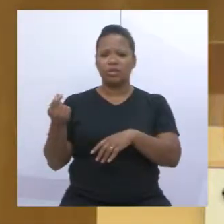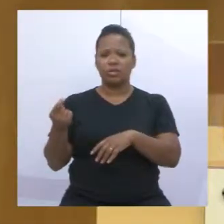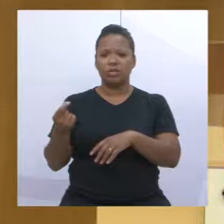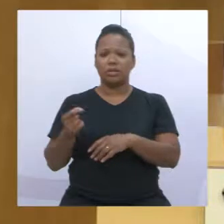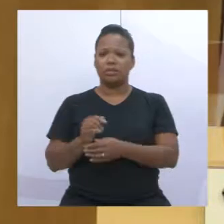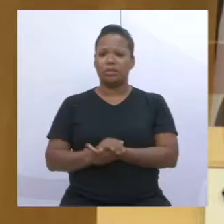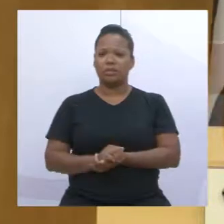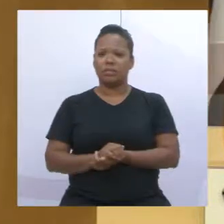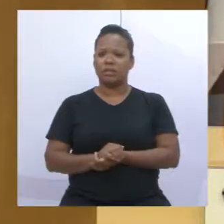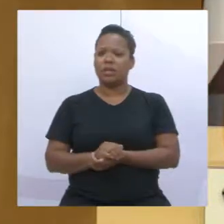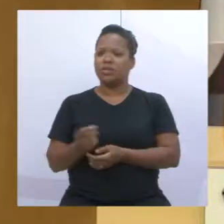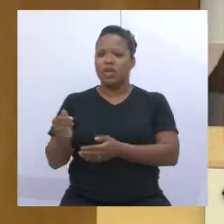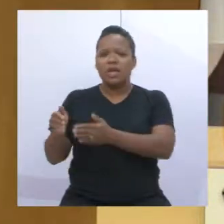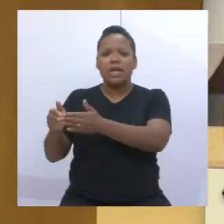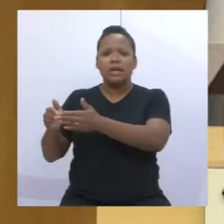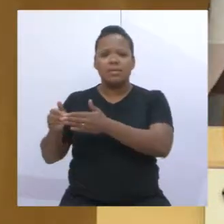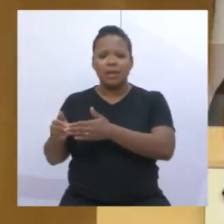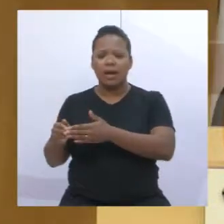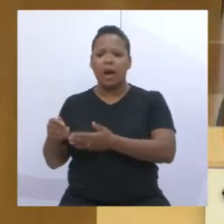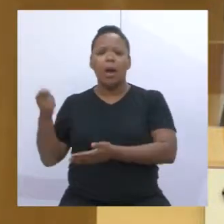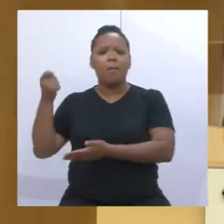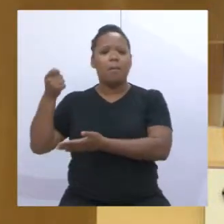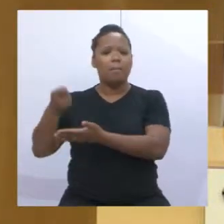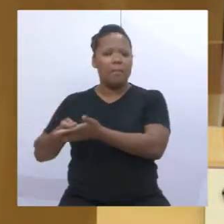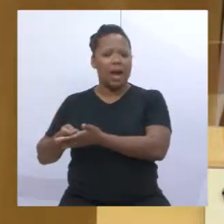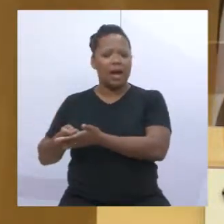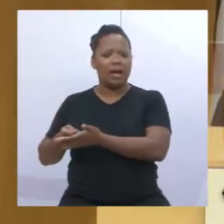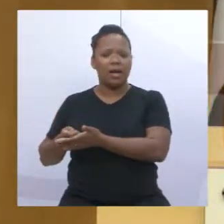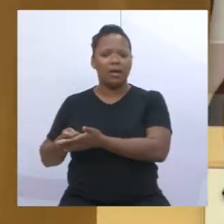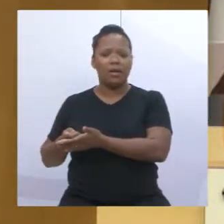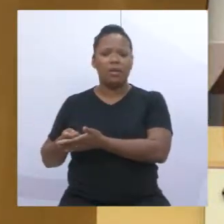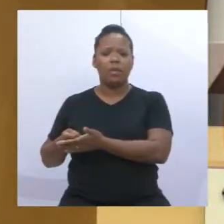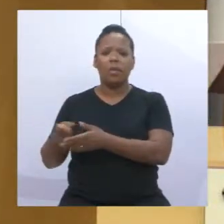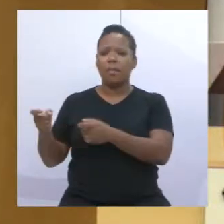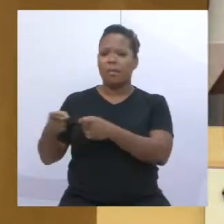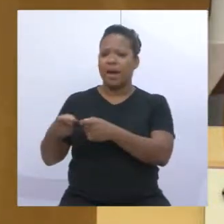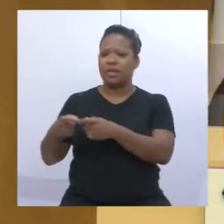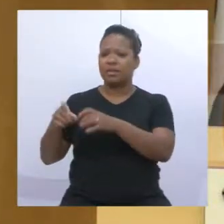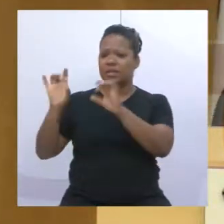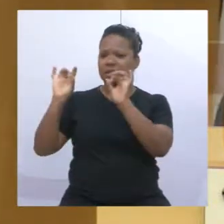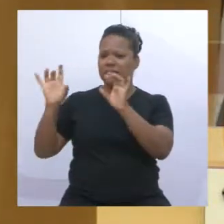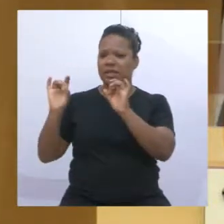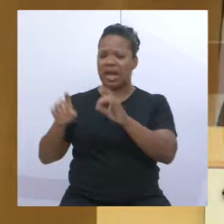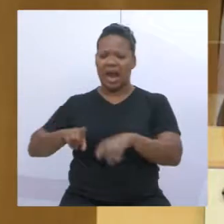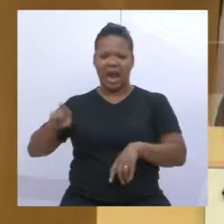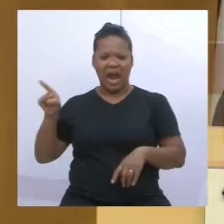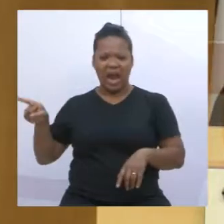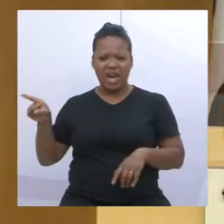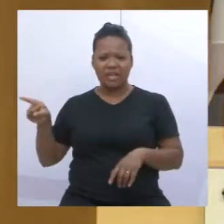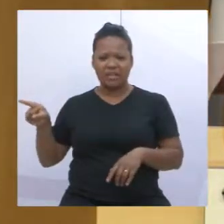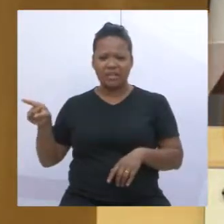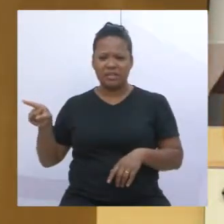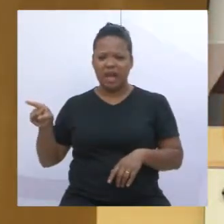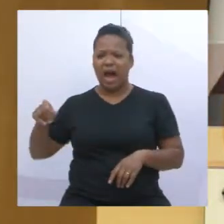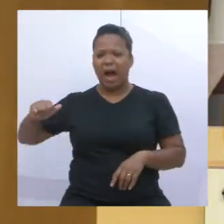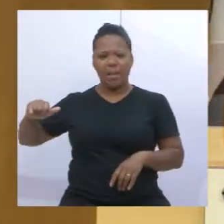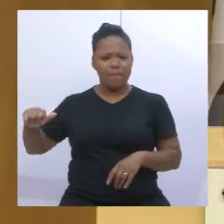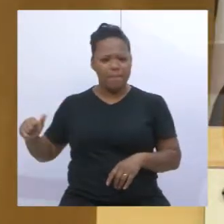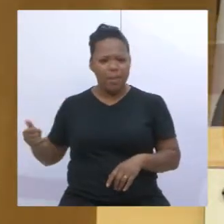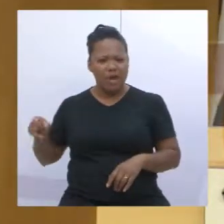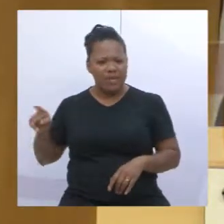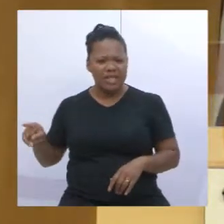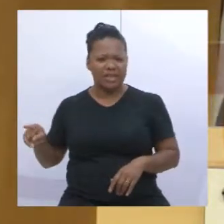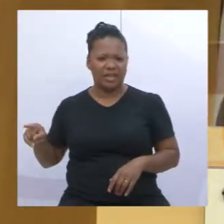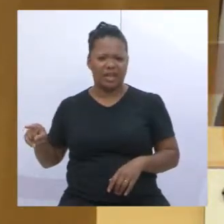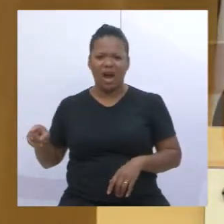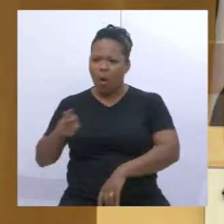vai, empresta o dinheiro para passar no especialista e dizer que essa população é privilegiada,